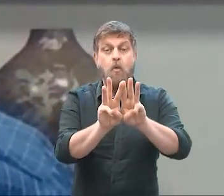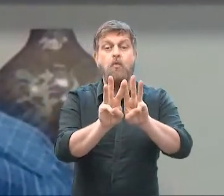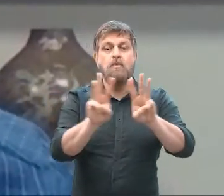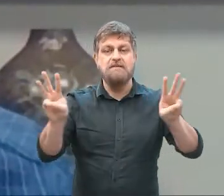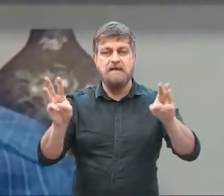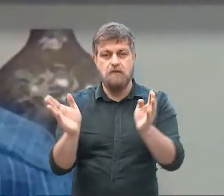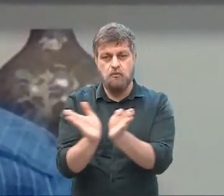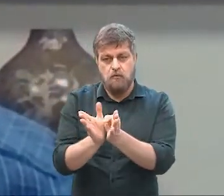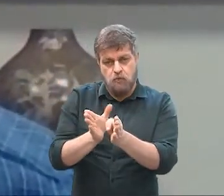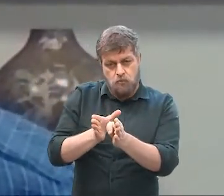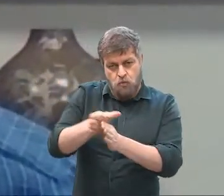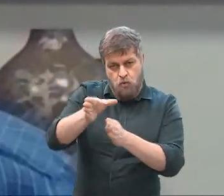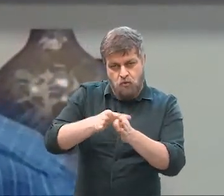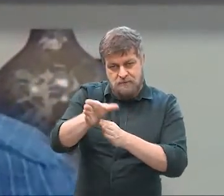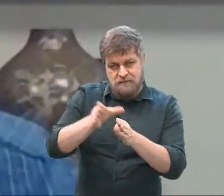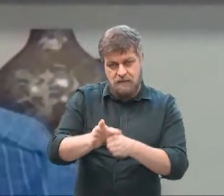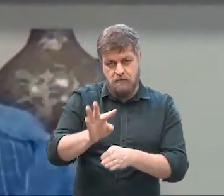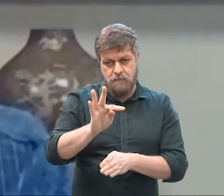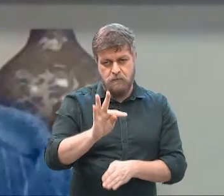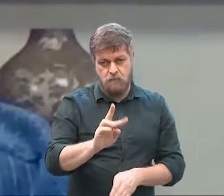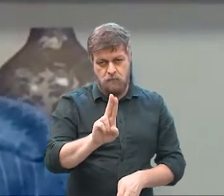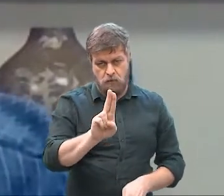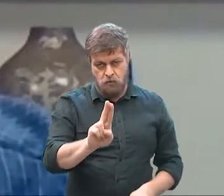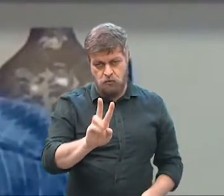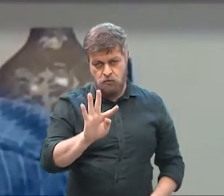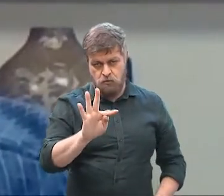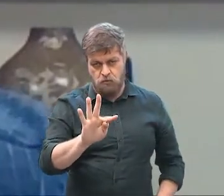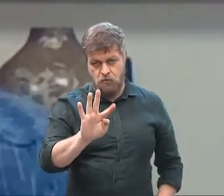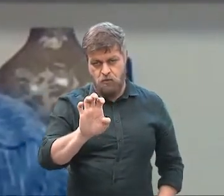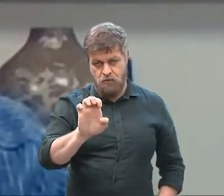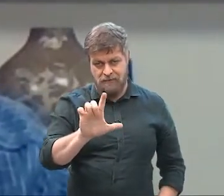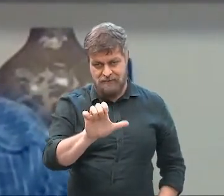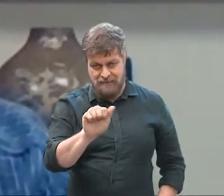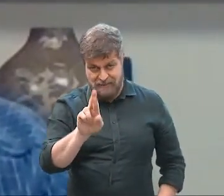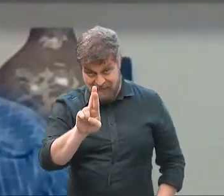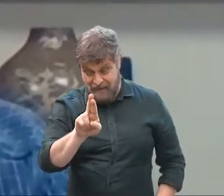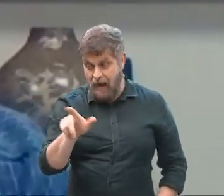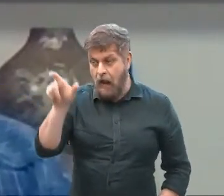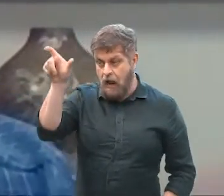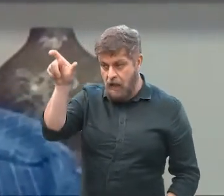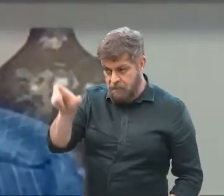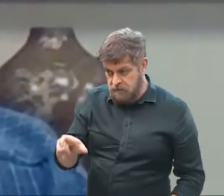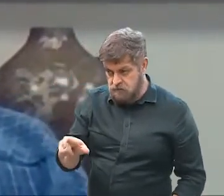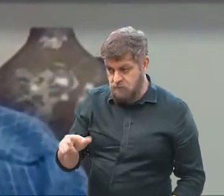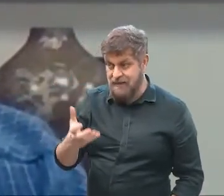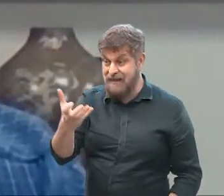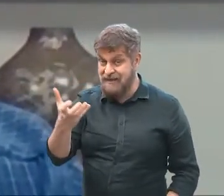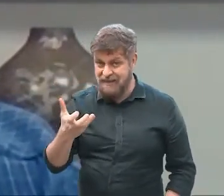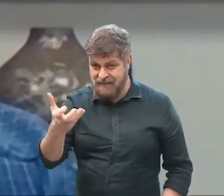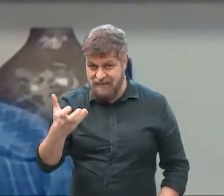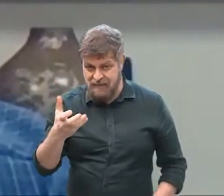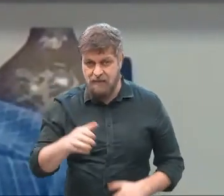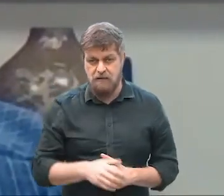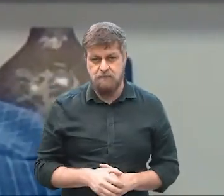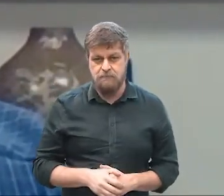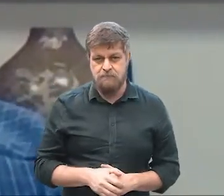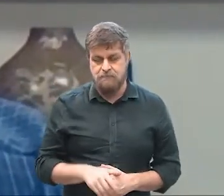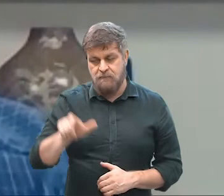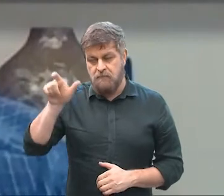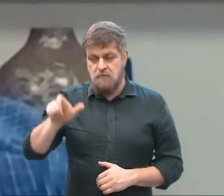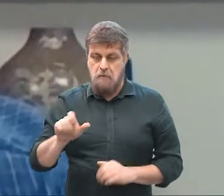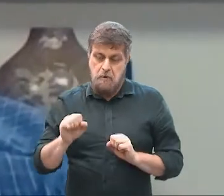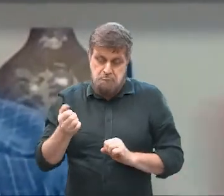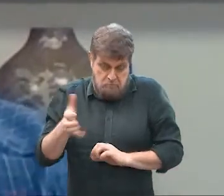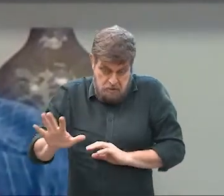eletrônico do Conselho Tutelar para a pessoa querendo, porque a pessoa às vezes pode não querer,